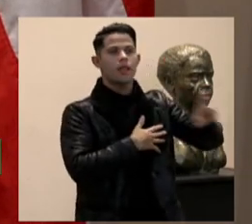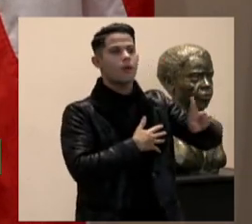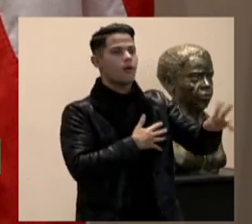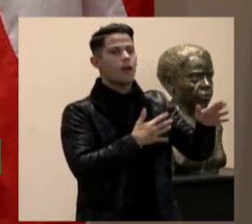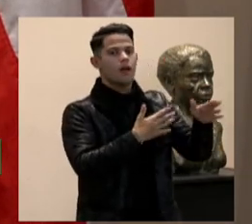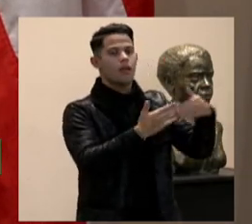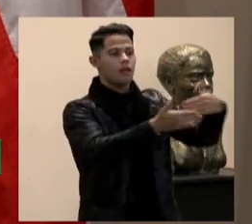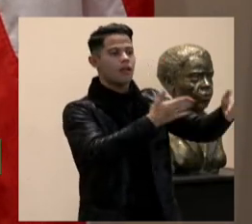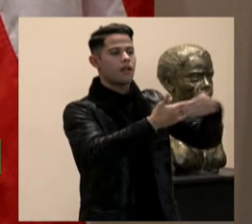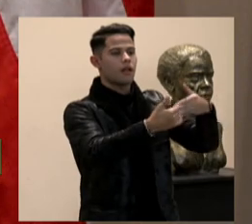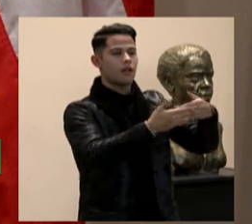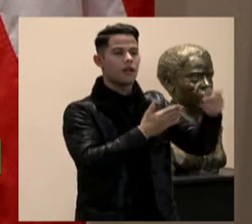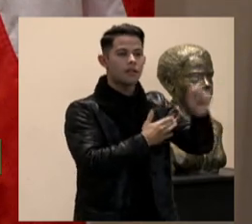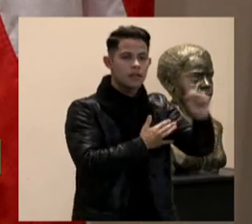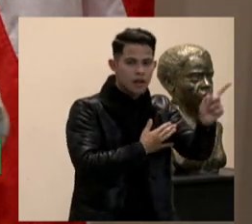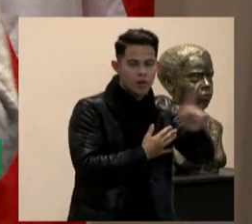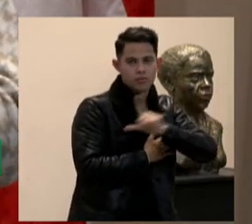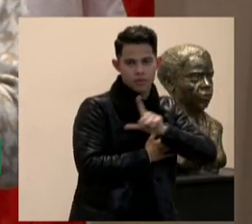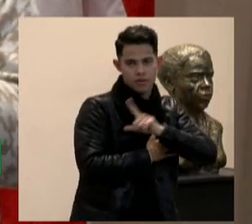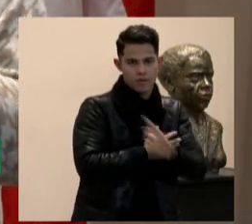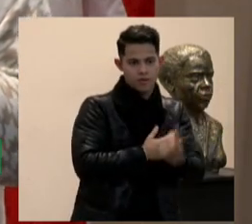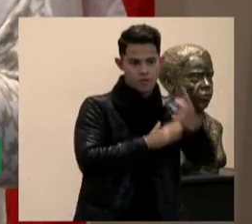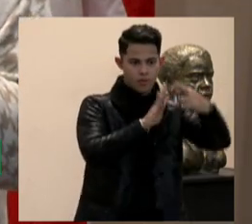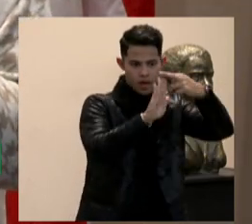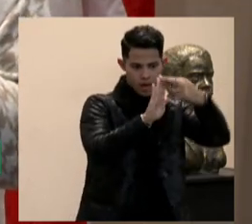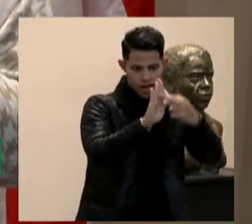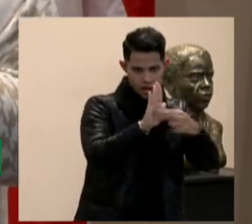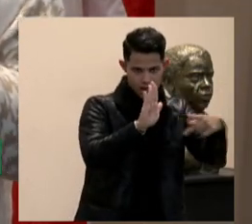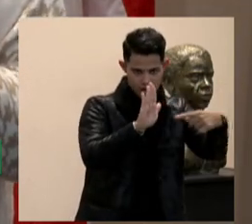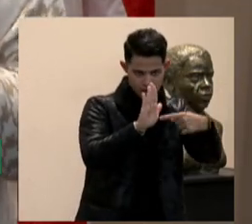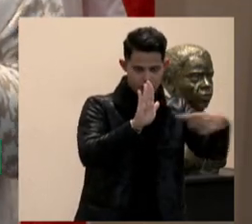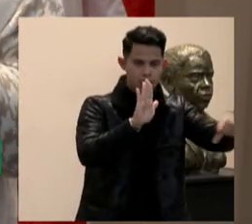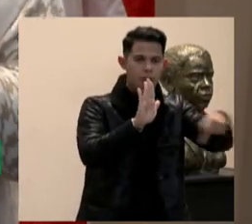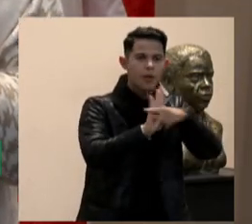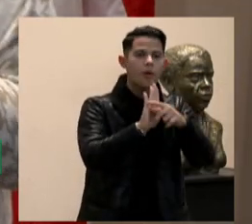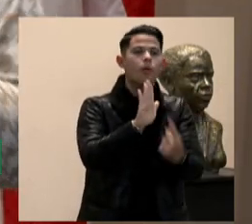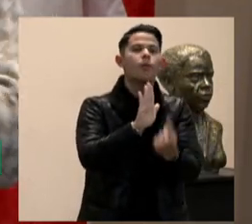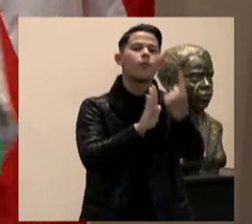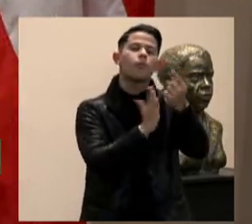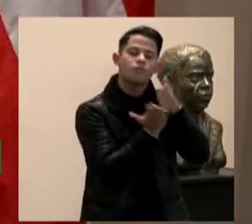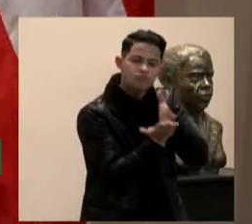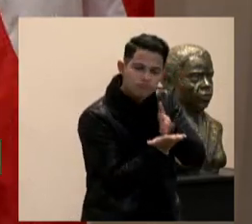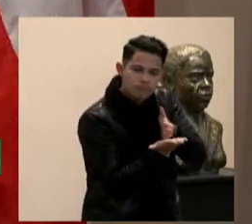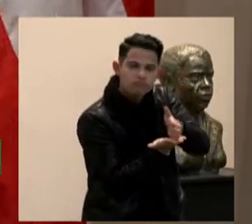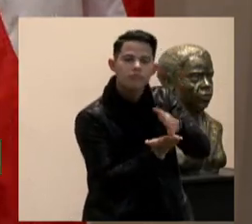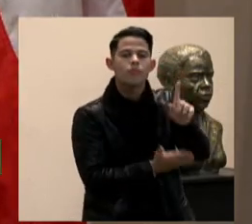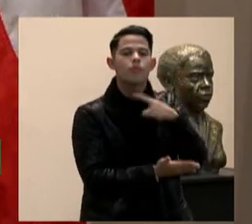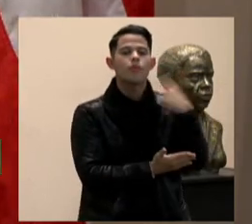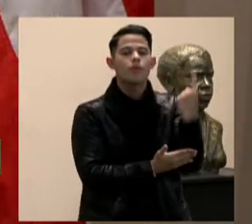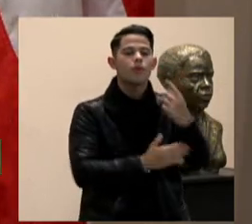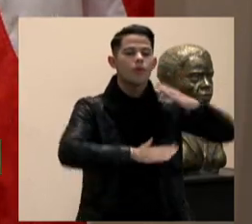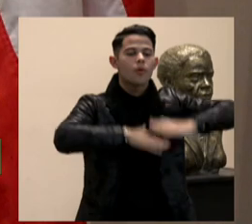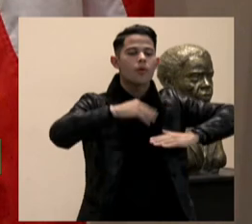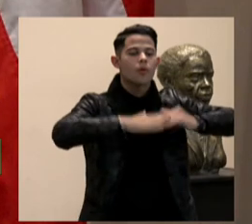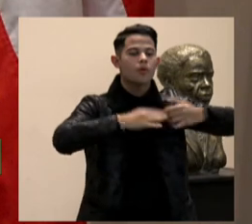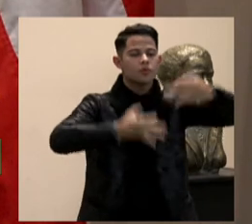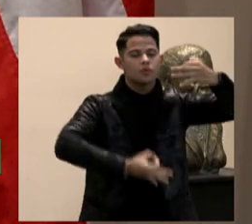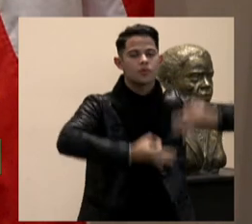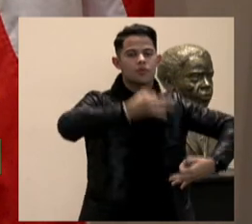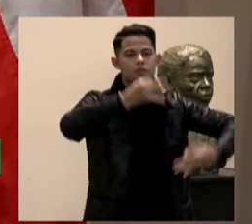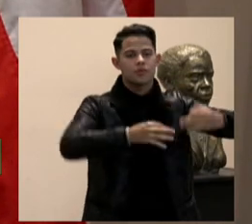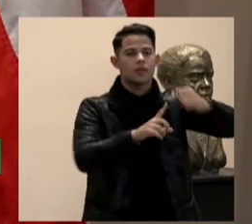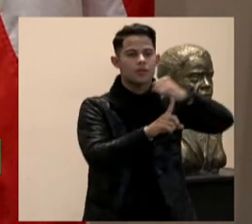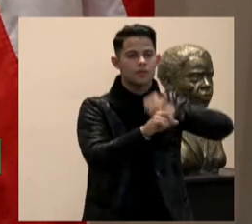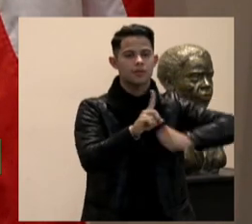Uma das regras, já dizia lá Nancy Fraser, que um dos caminhos para a gente construir justiça social